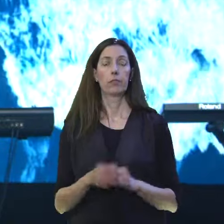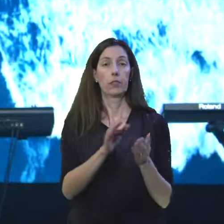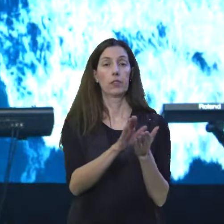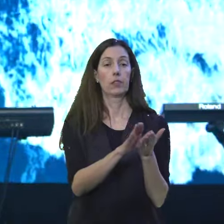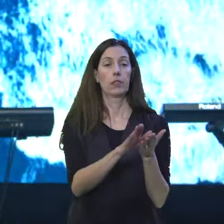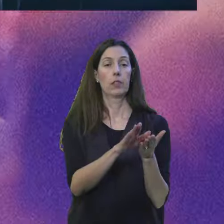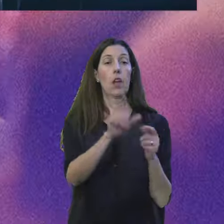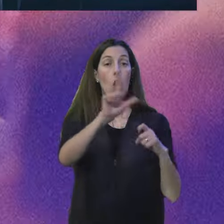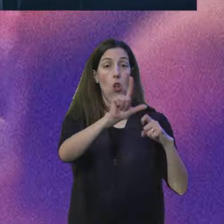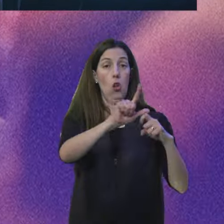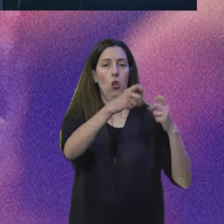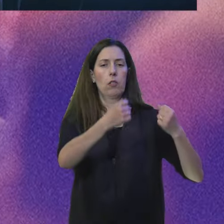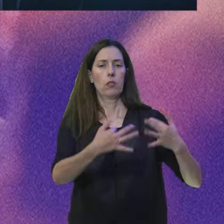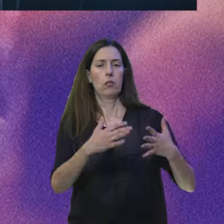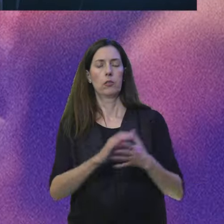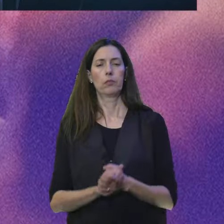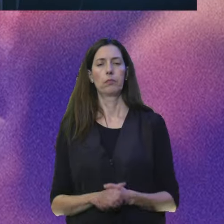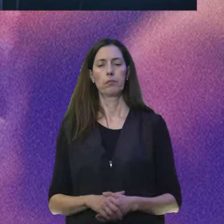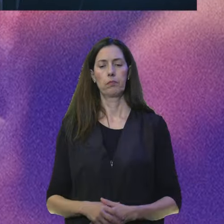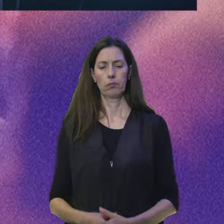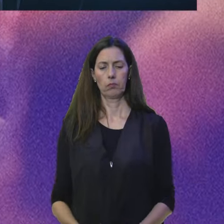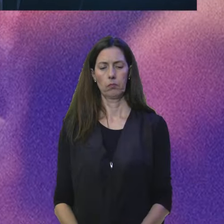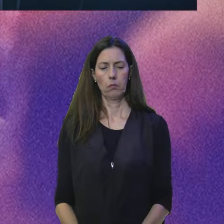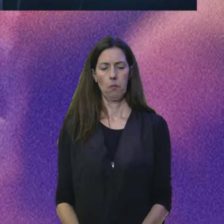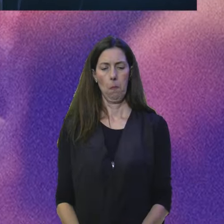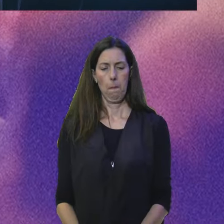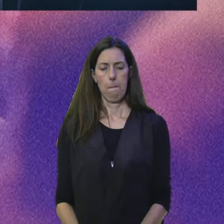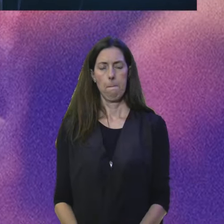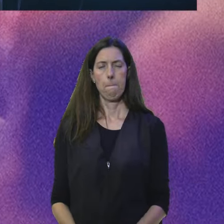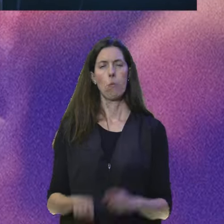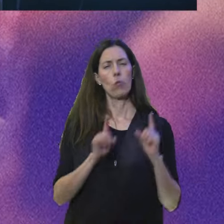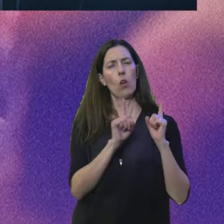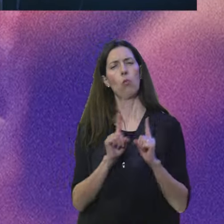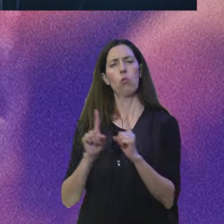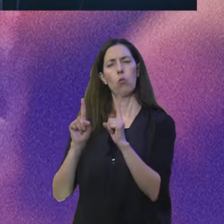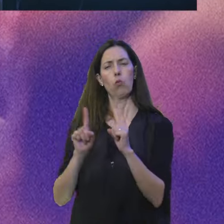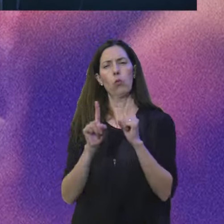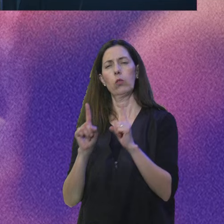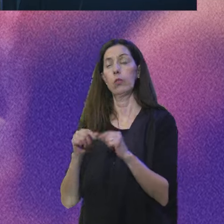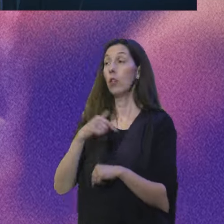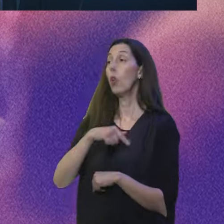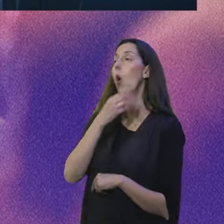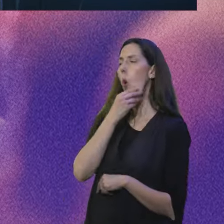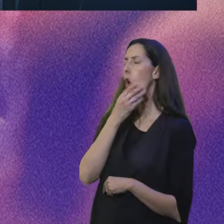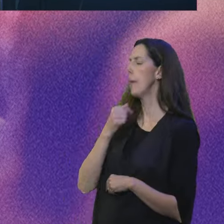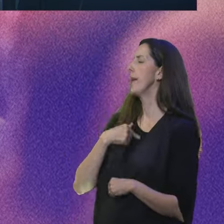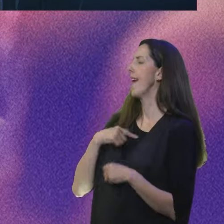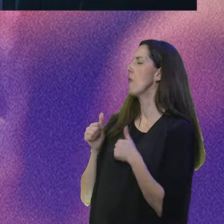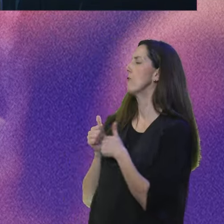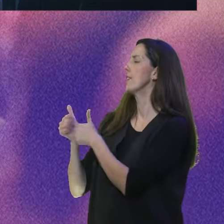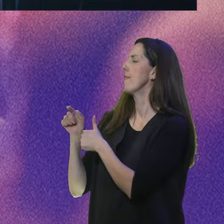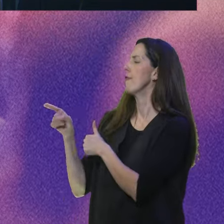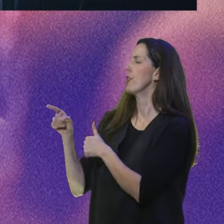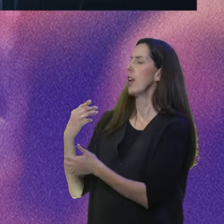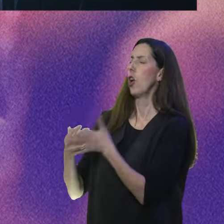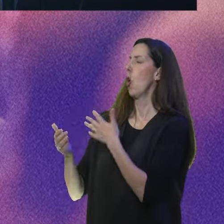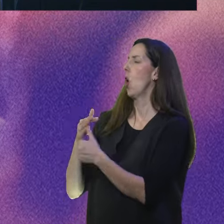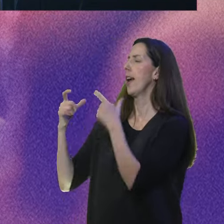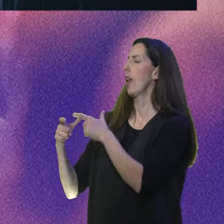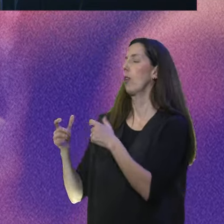assim: quando andavam pelo caminho, um homem disse a Jesus: eu te seguirei para onde quer que fores.